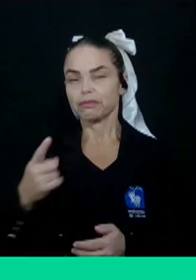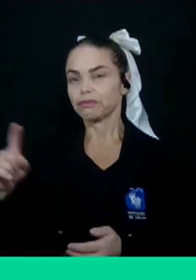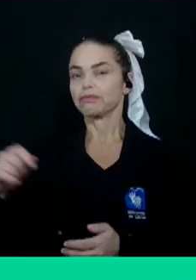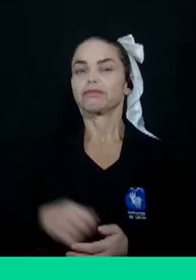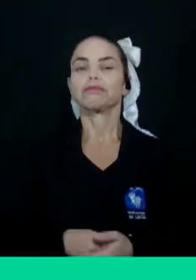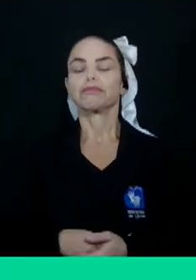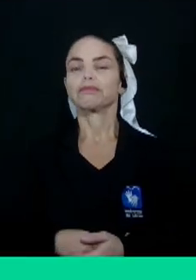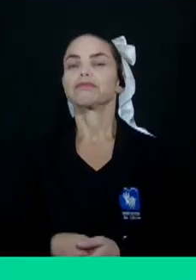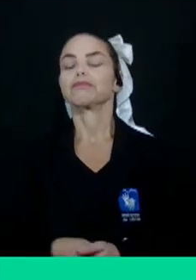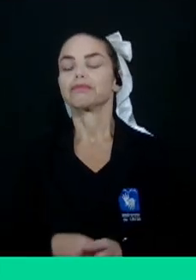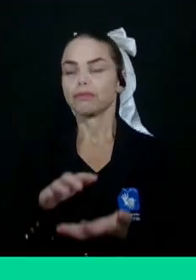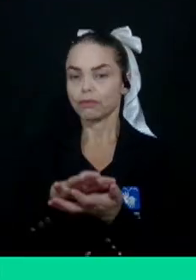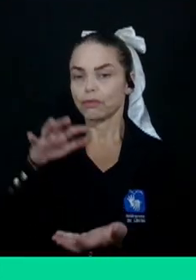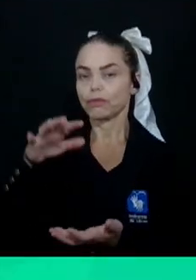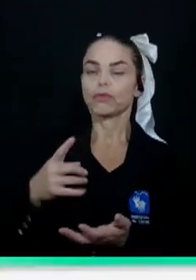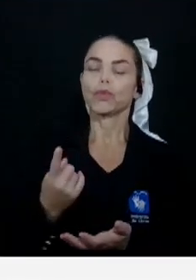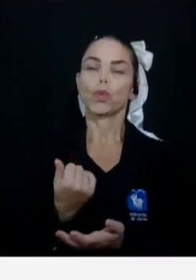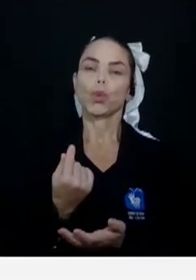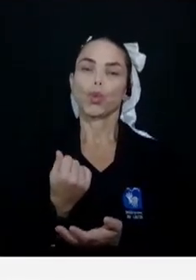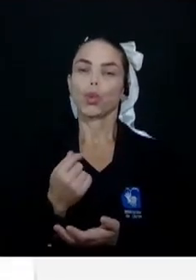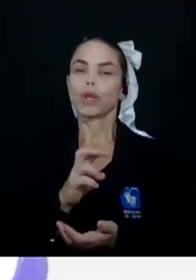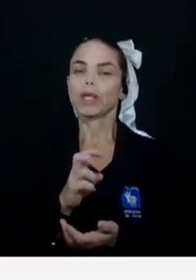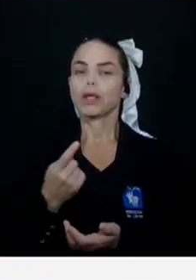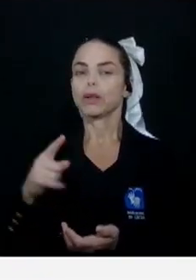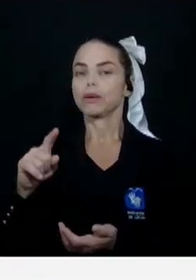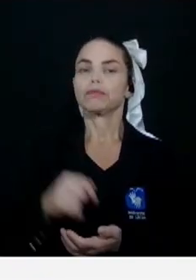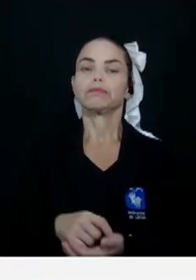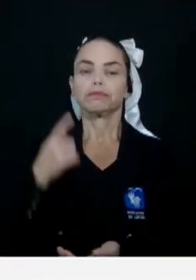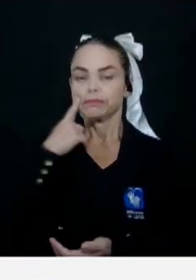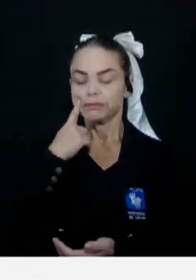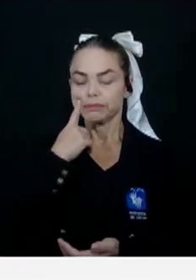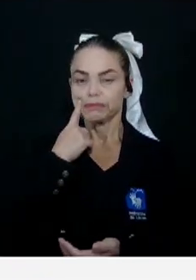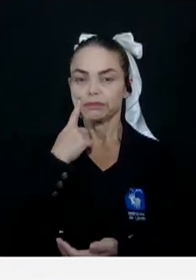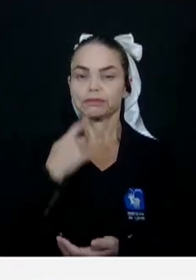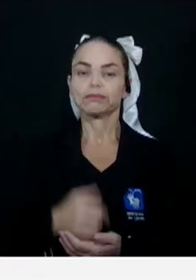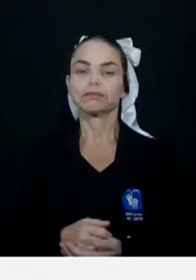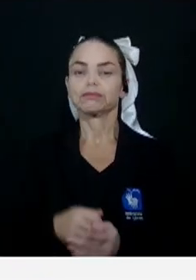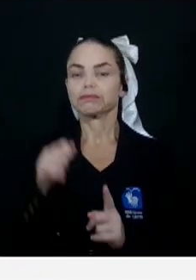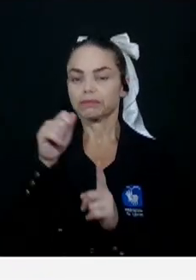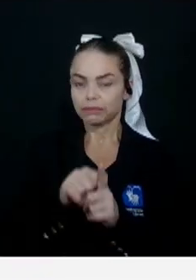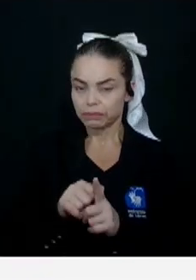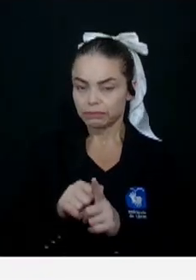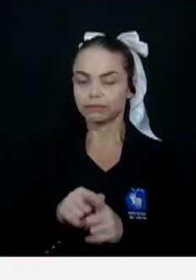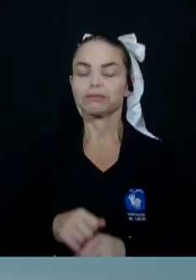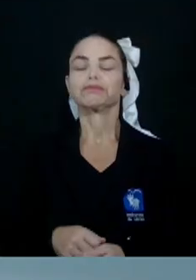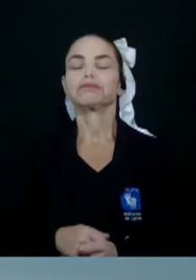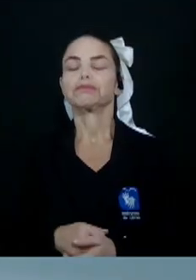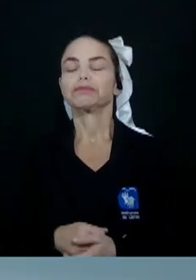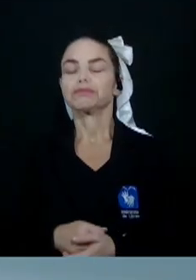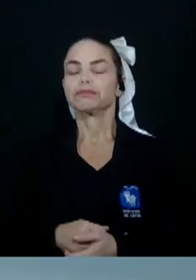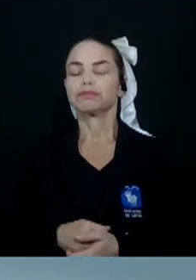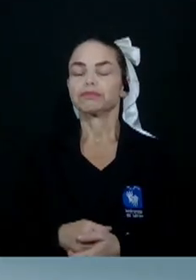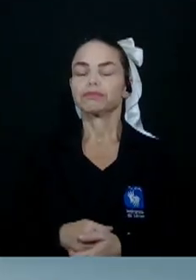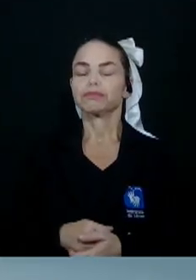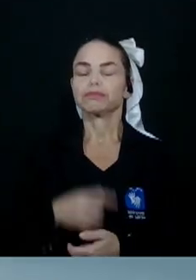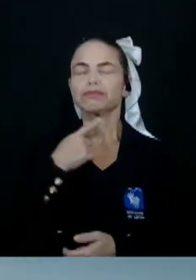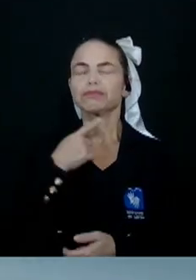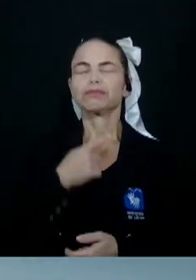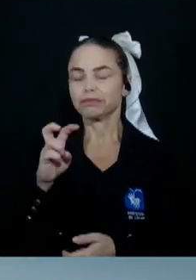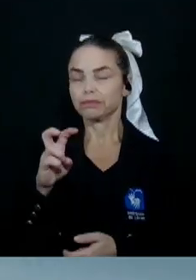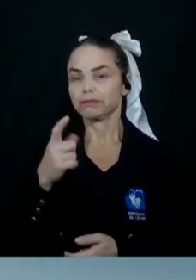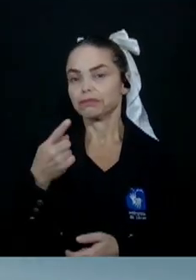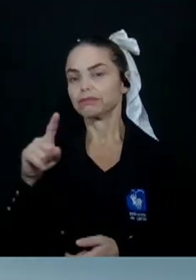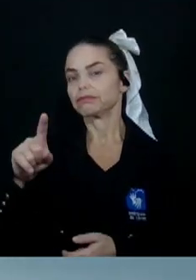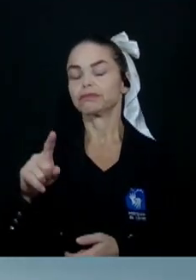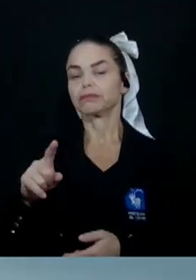montante que passa ali na sua conta durante o mês. Se deu um montante de R$5.000, já começa o rastreio